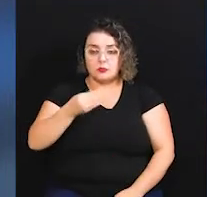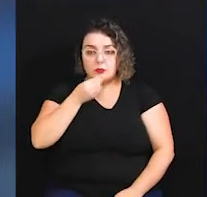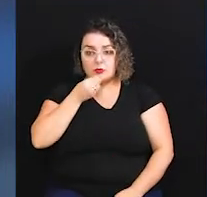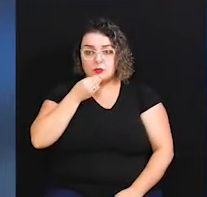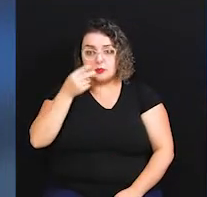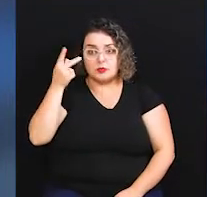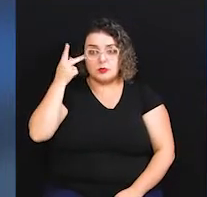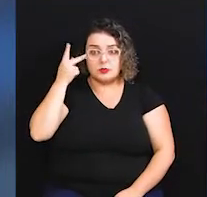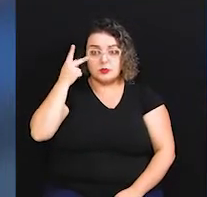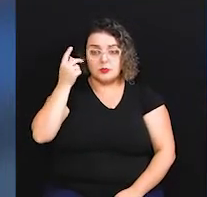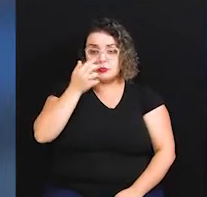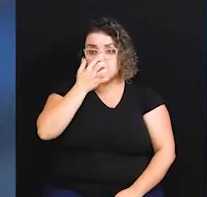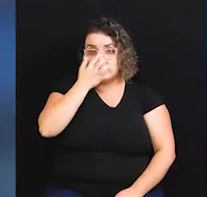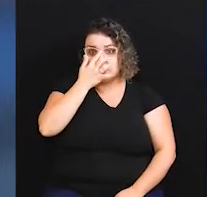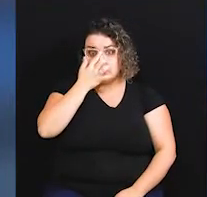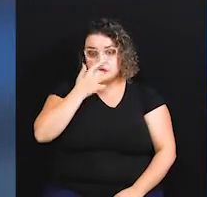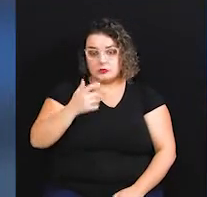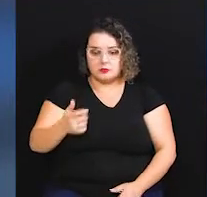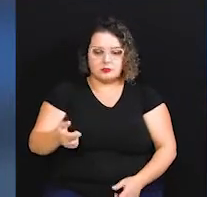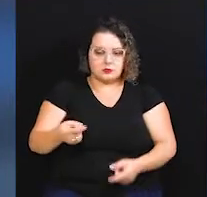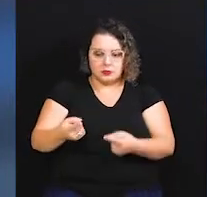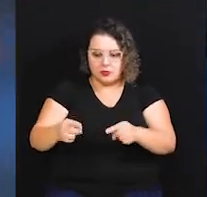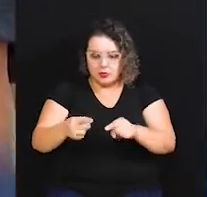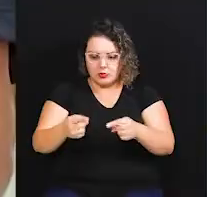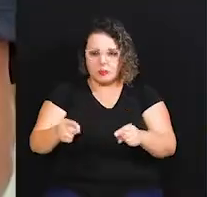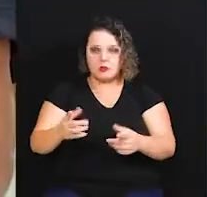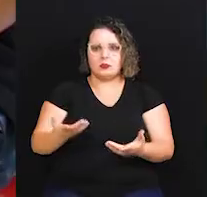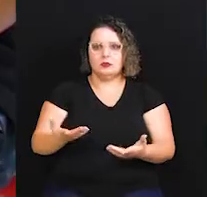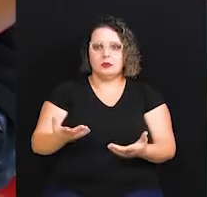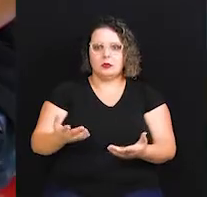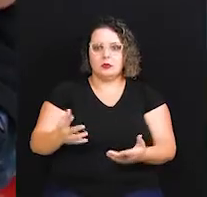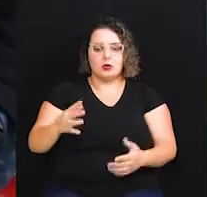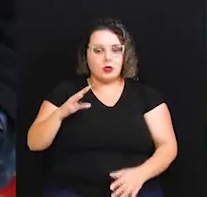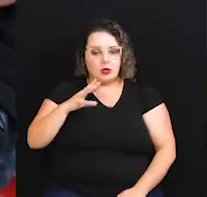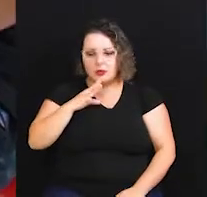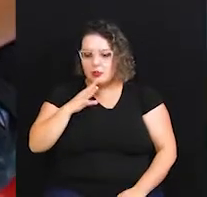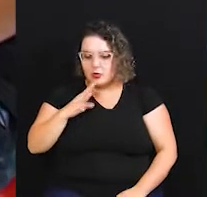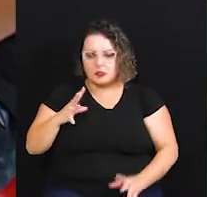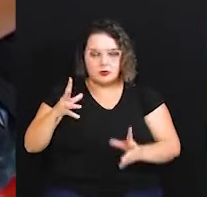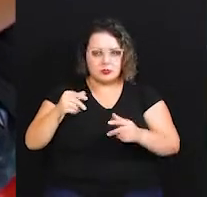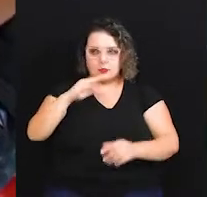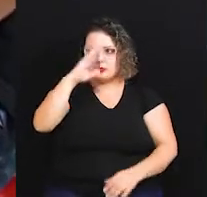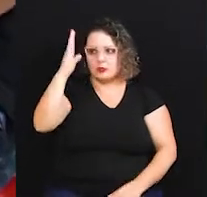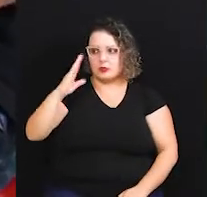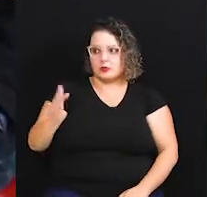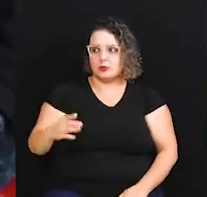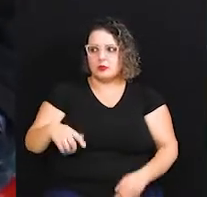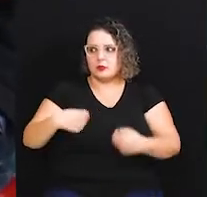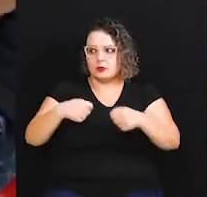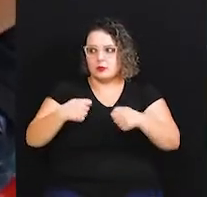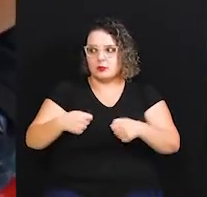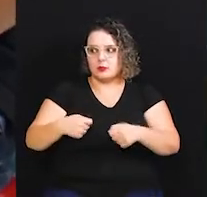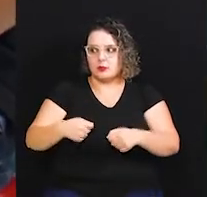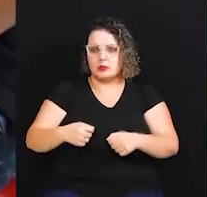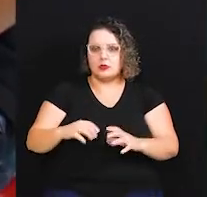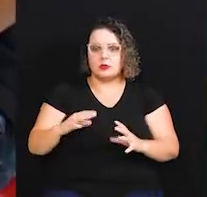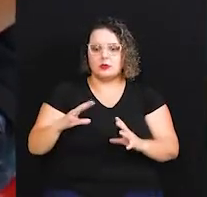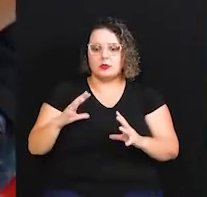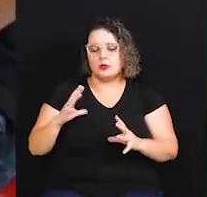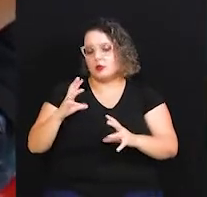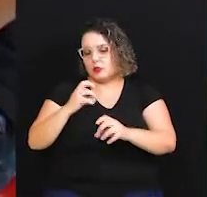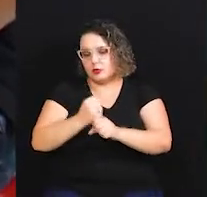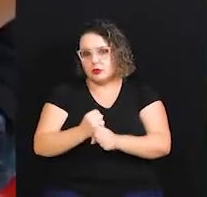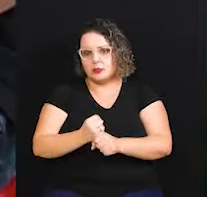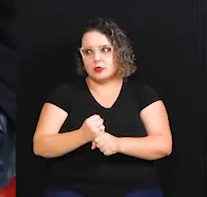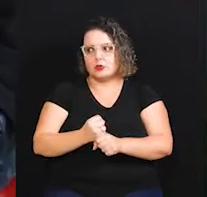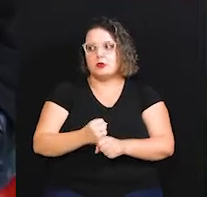uma oportunidade de estudar em São Paulo, em um dos maiores conservatórios e reconhecidos no Brasil, e tinha que ter a conclusão do